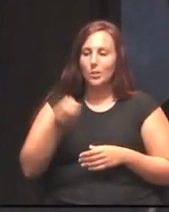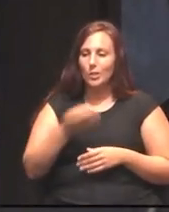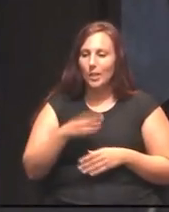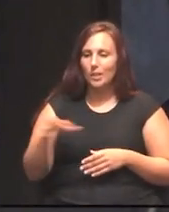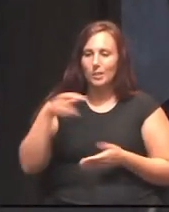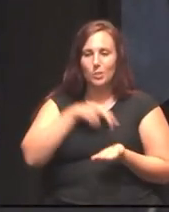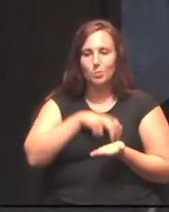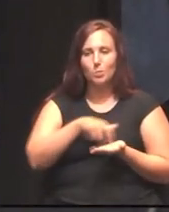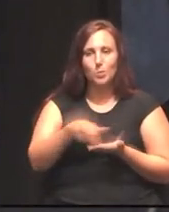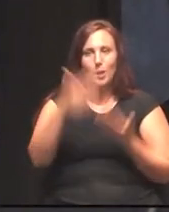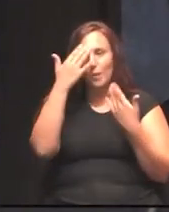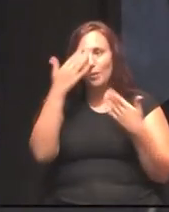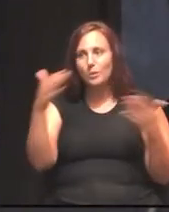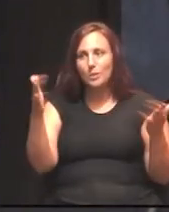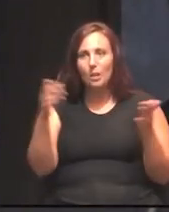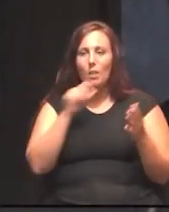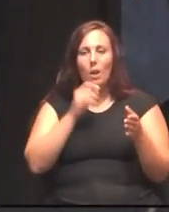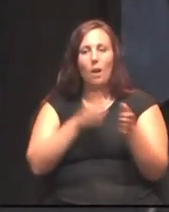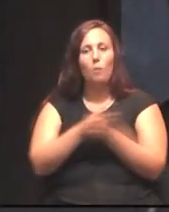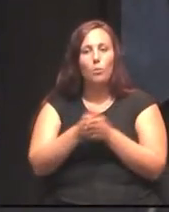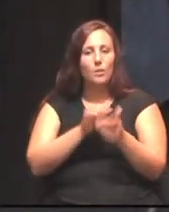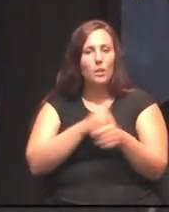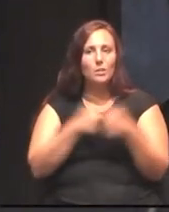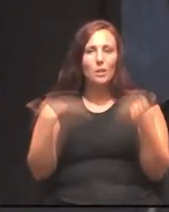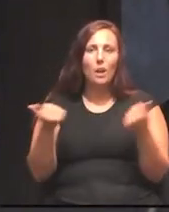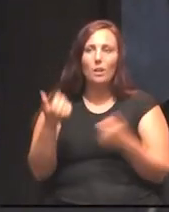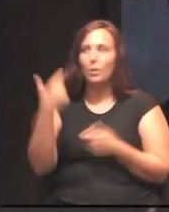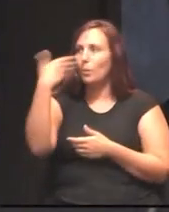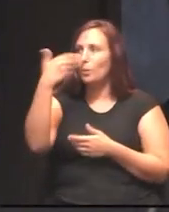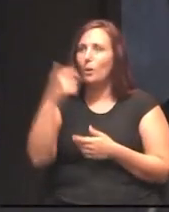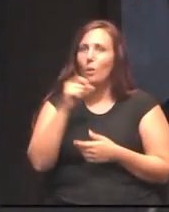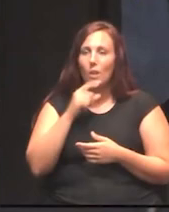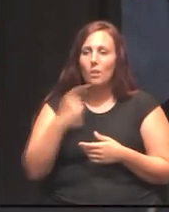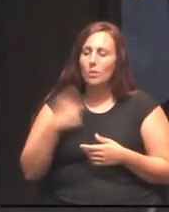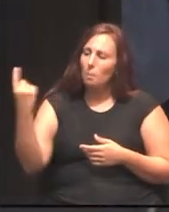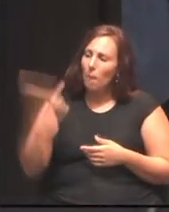cidade à vontade e usufruir também mais da cidade. E, portanto, temos a obrigação